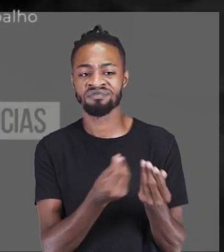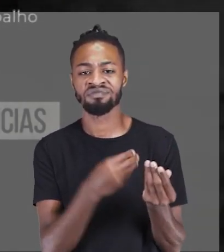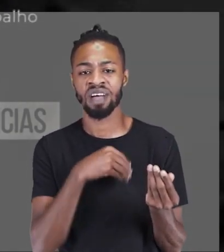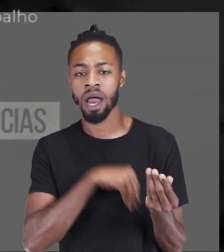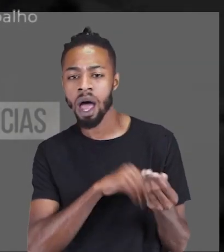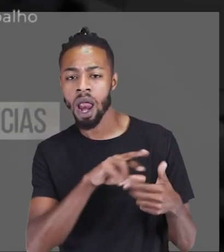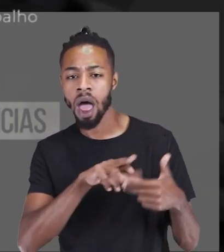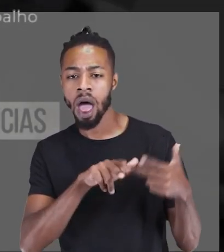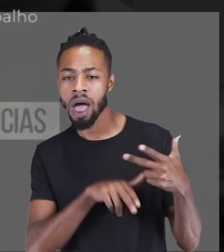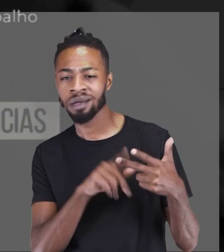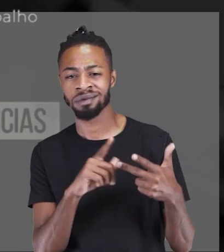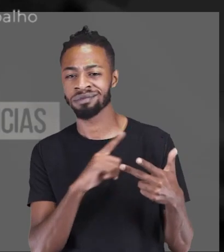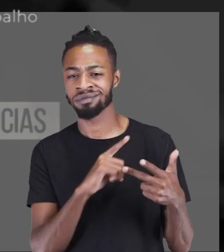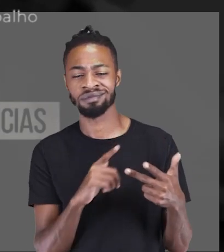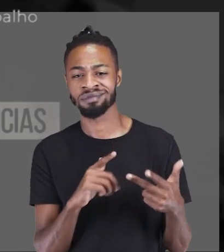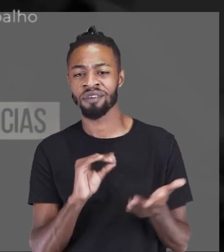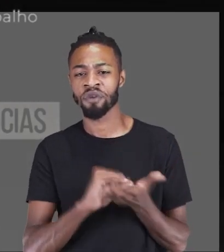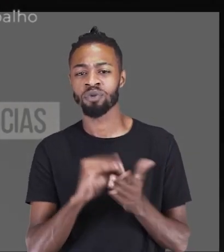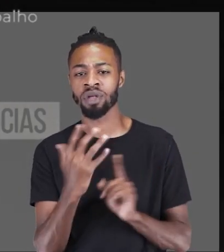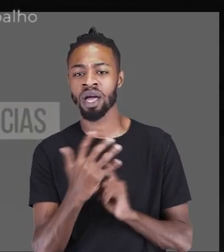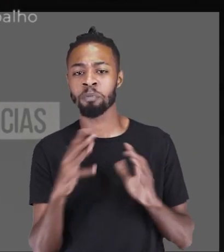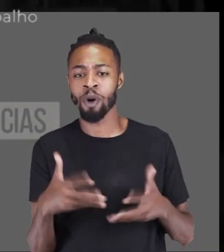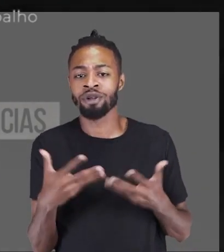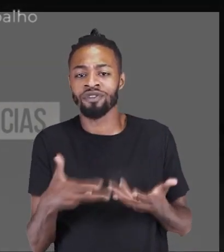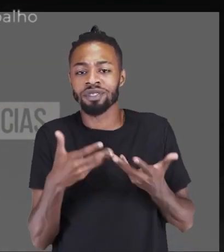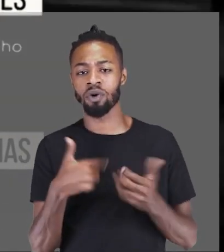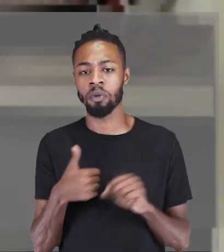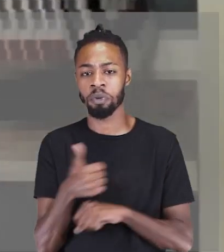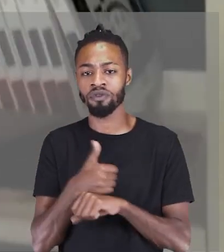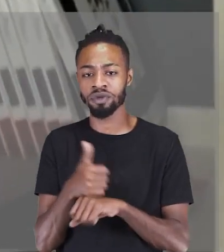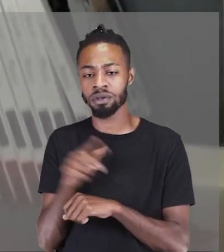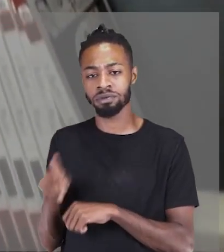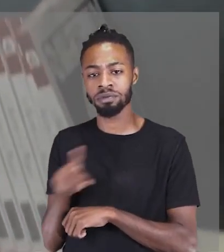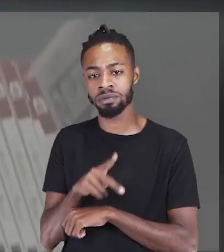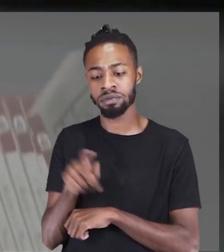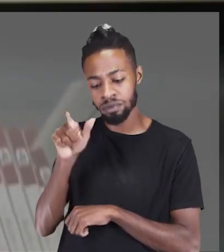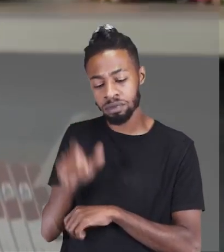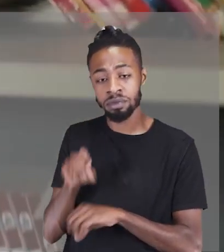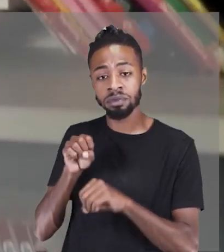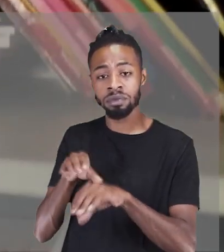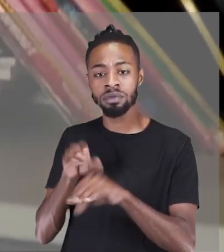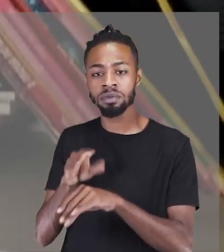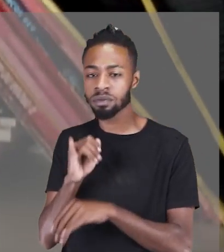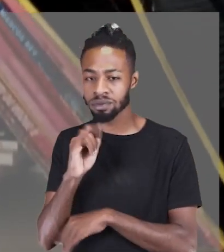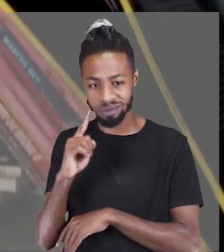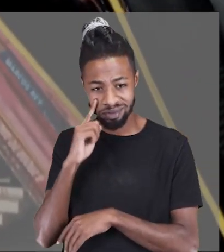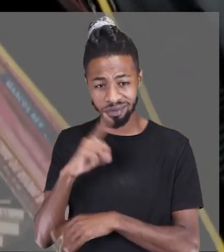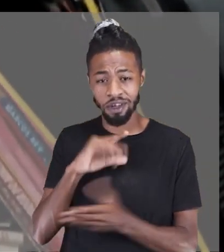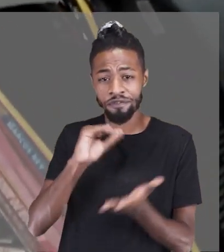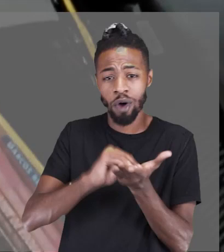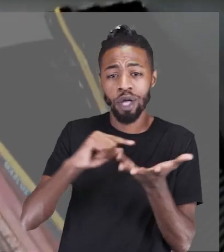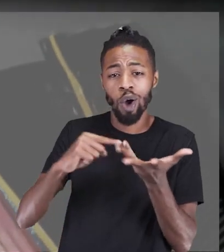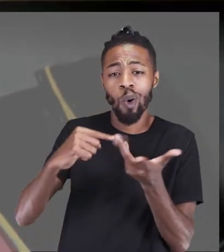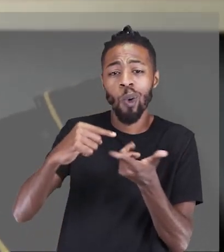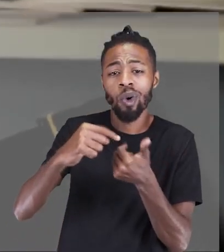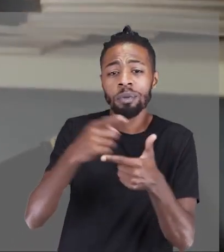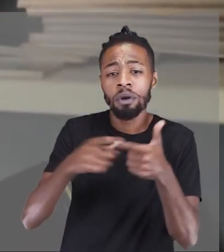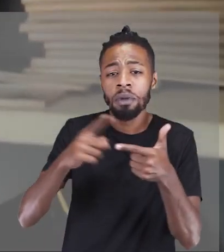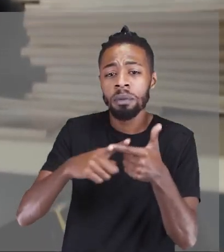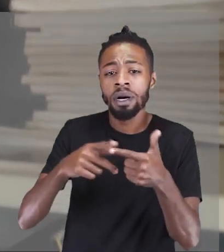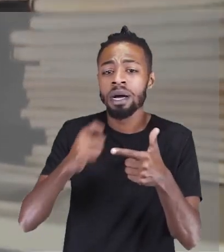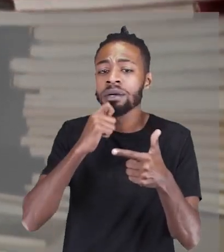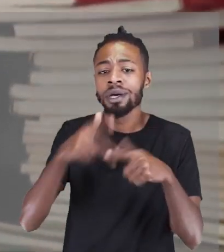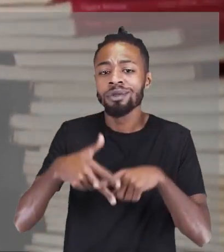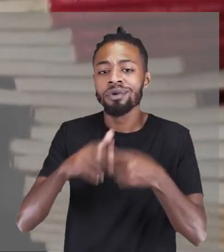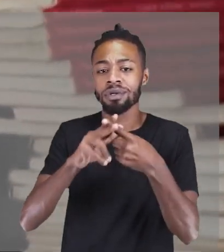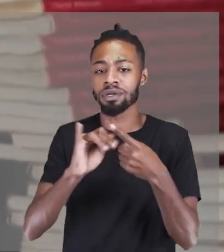a motivação e a criação de vínculo com as escolas e os alunos. Os profissionais da educação apontam a existência de lacunas na